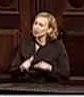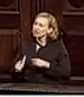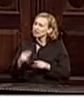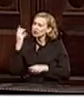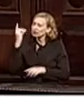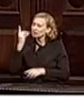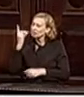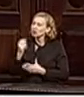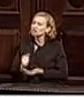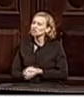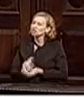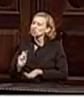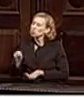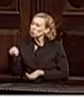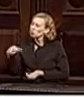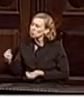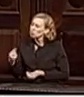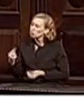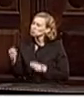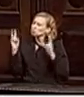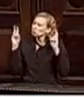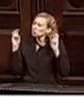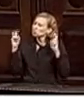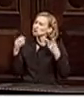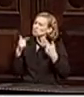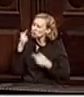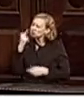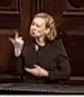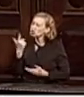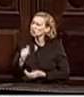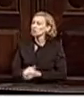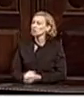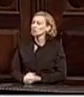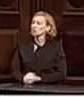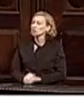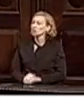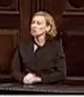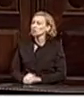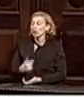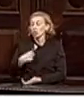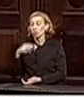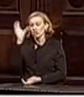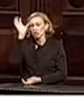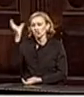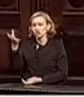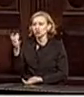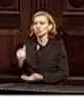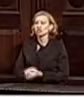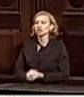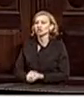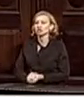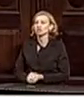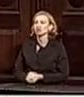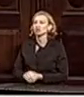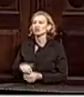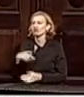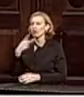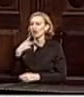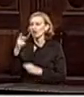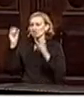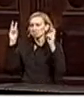vivi da mesma ordem. Então, resolvi explicitar essa